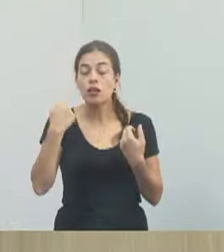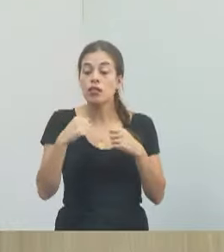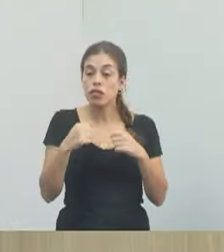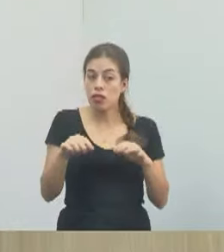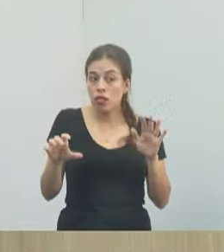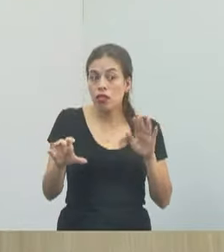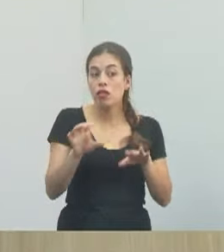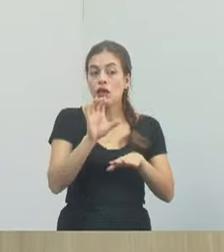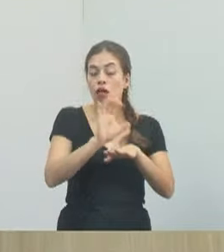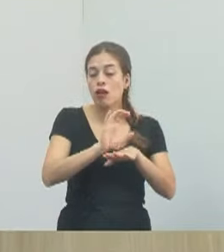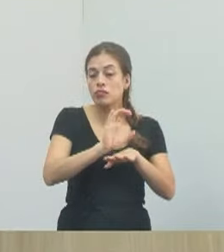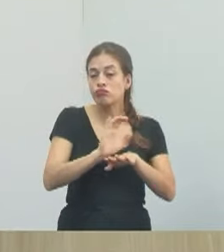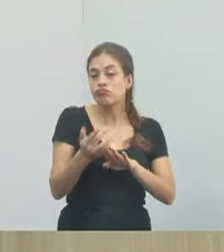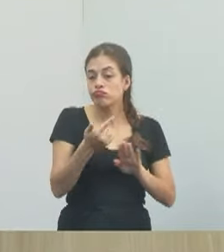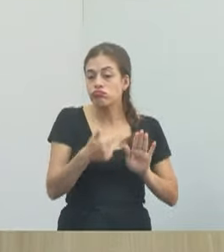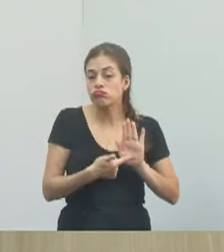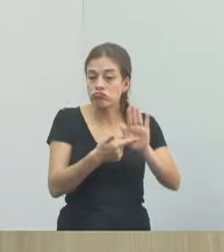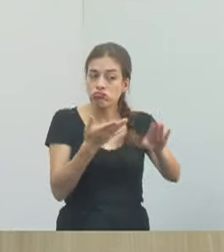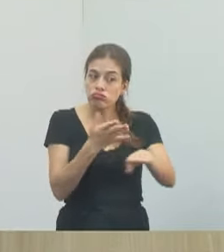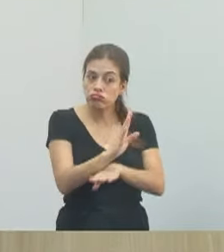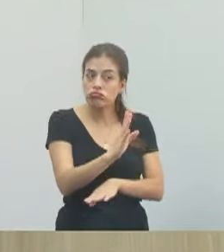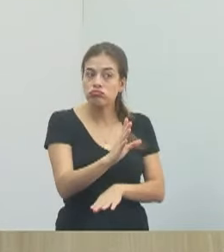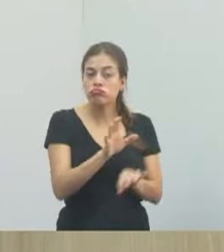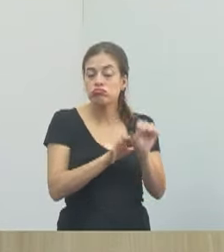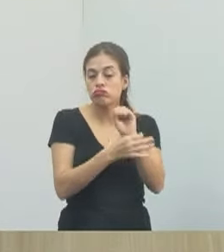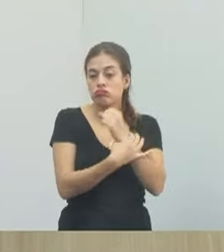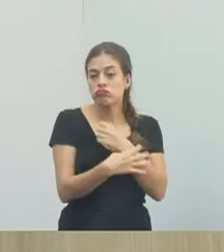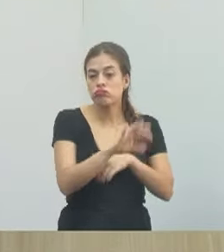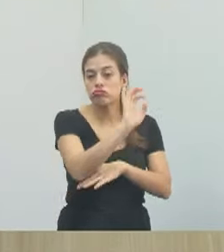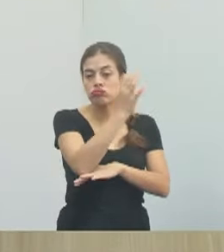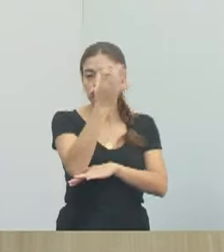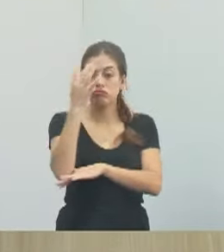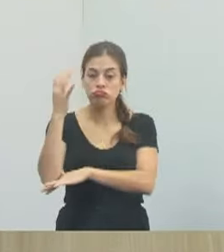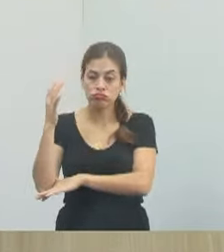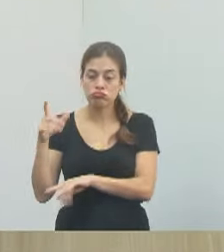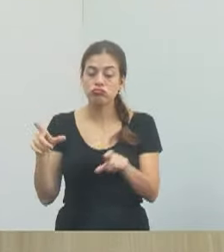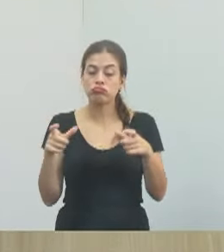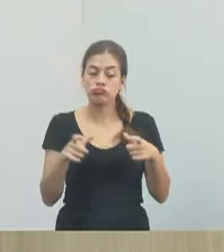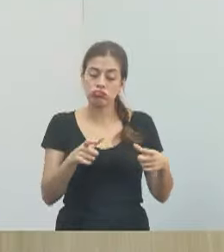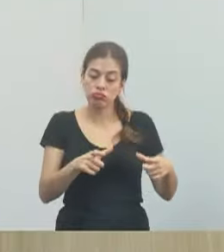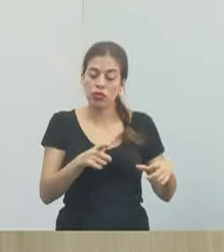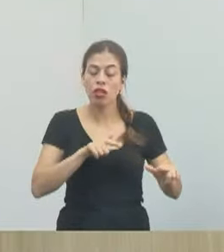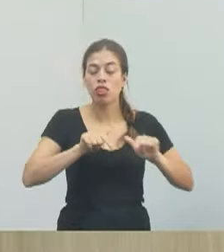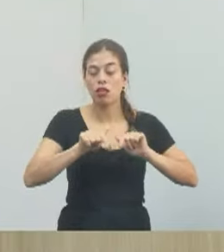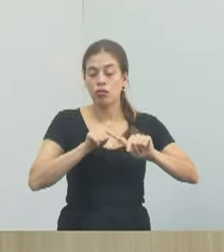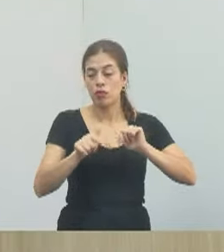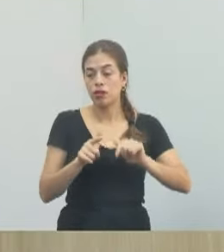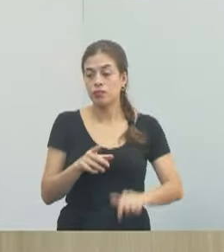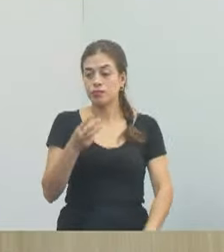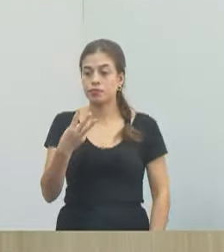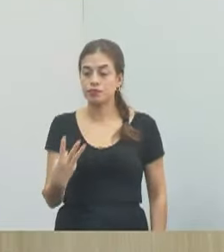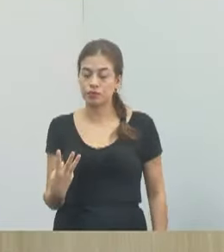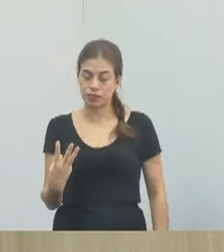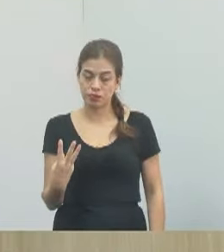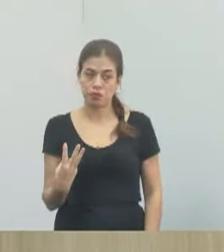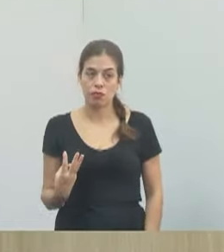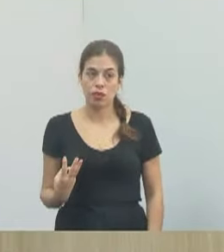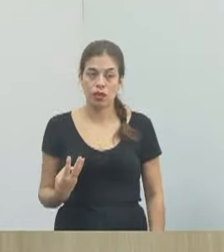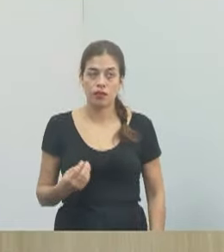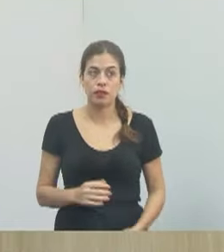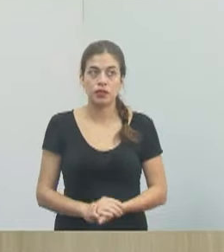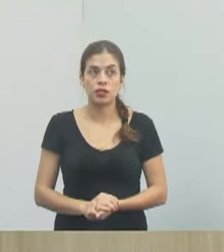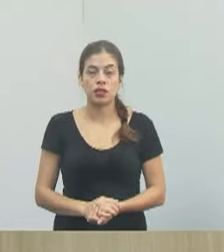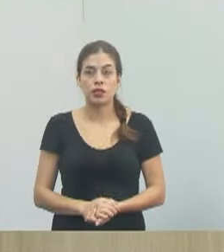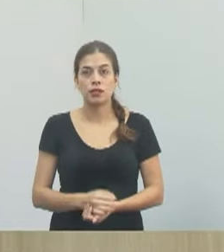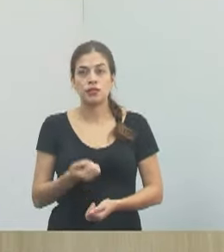constitucional que garante o acesso à segurança do meio ambiente de trabalho três em caso da falta ou